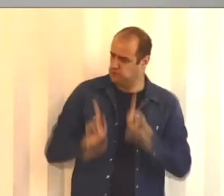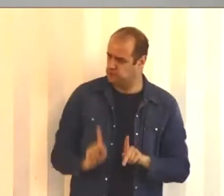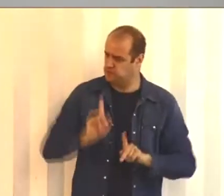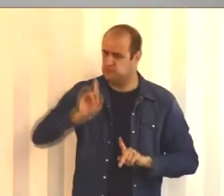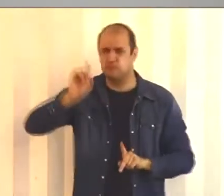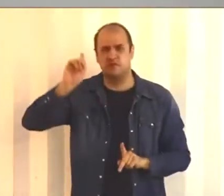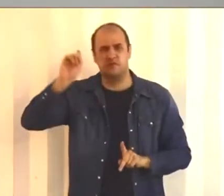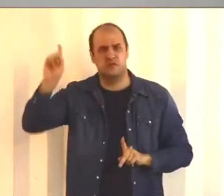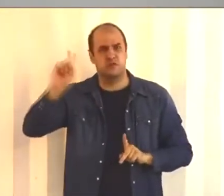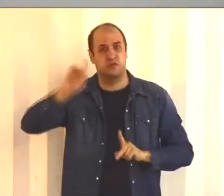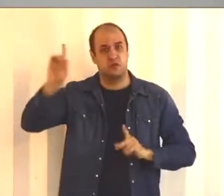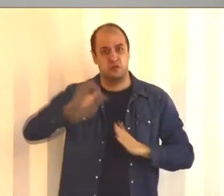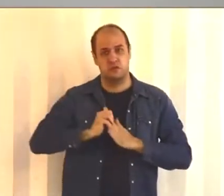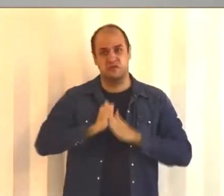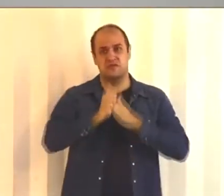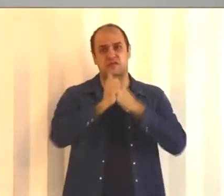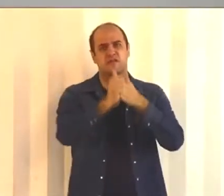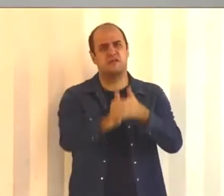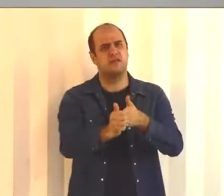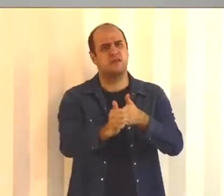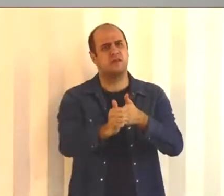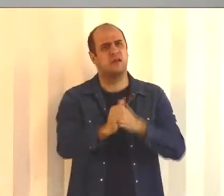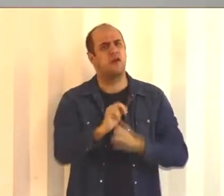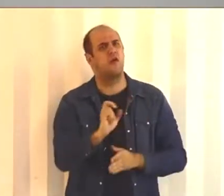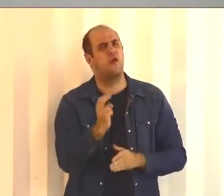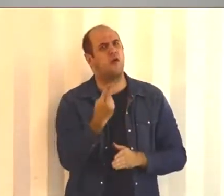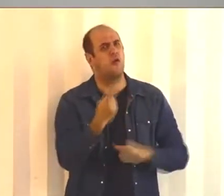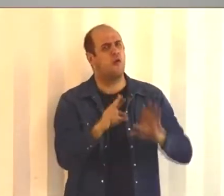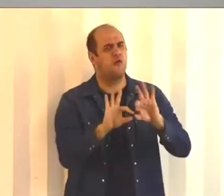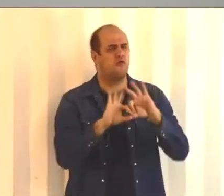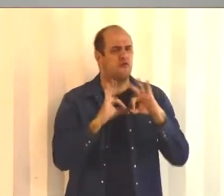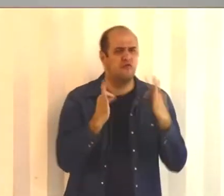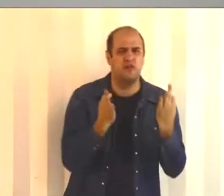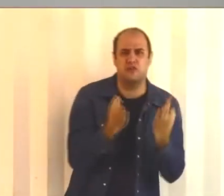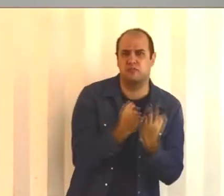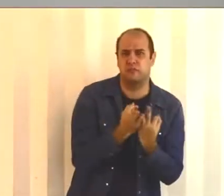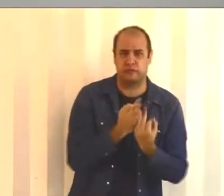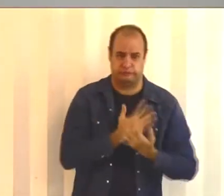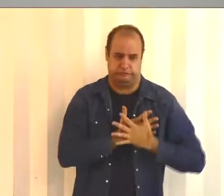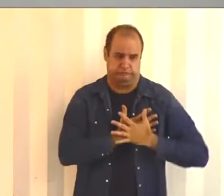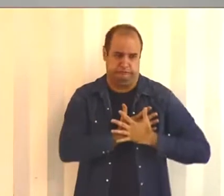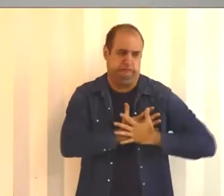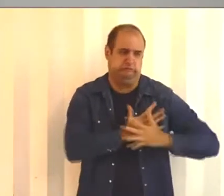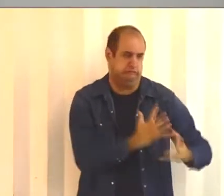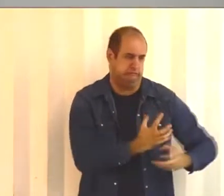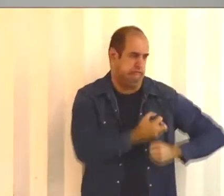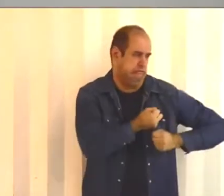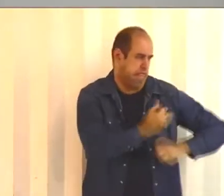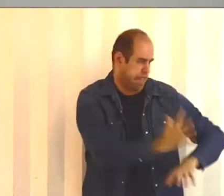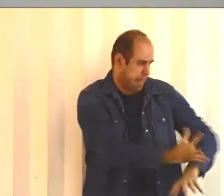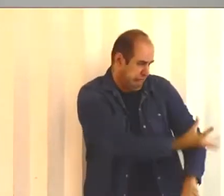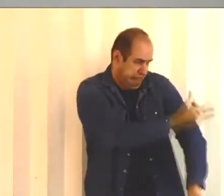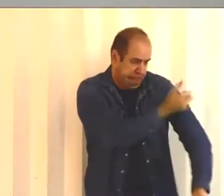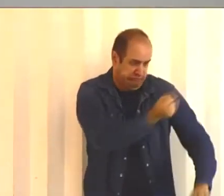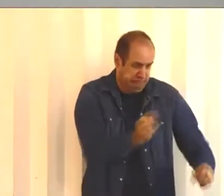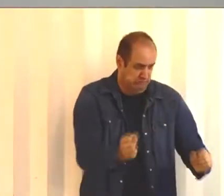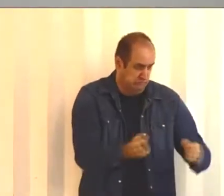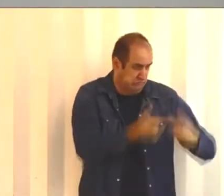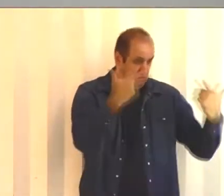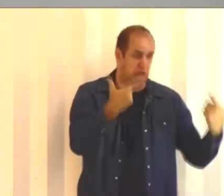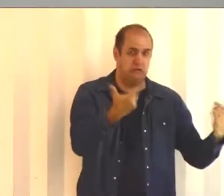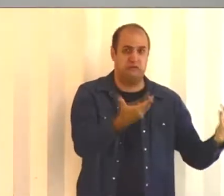Deus, sob a direção de Deus, ou se ela é uma família baseada em paixões, em acasos, em